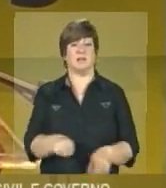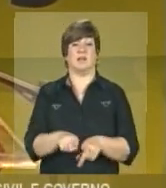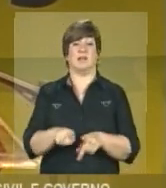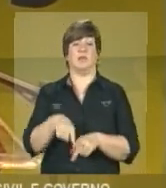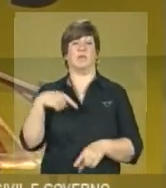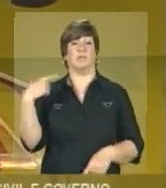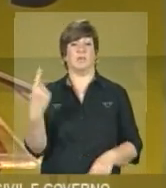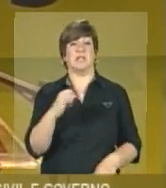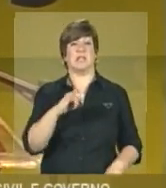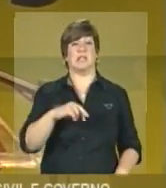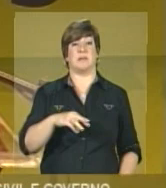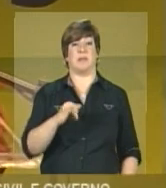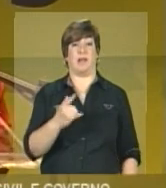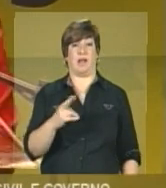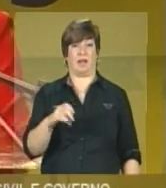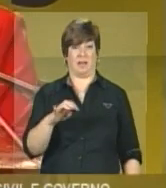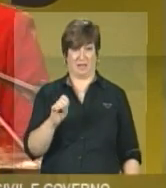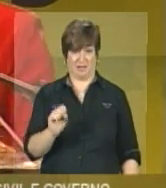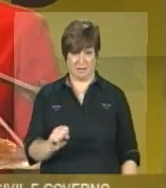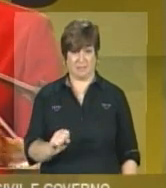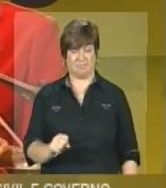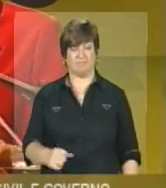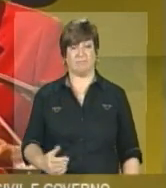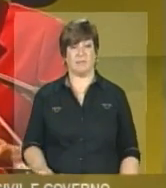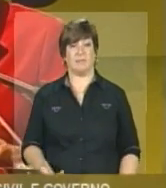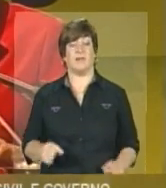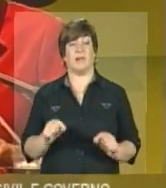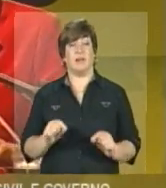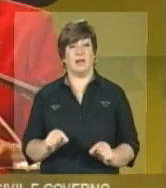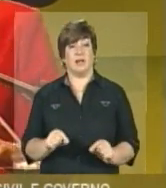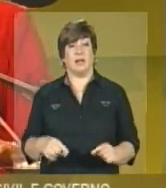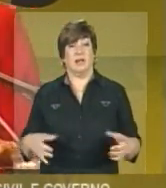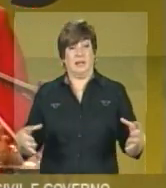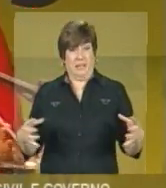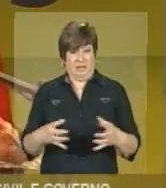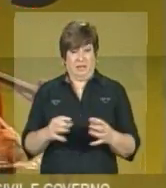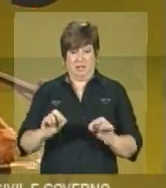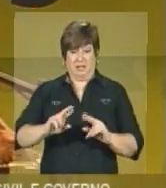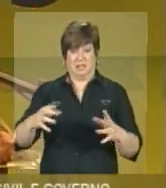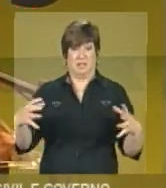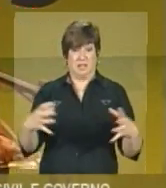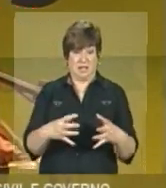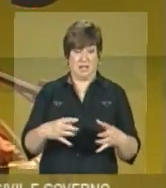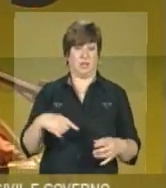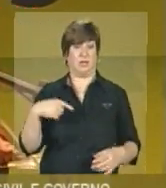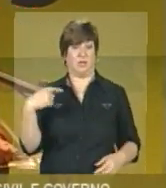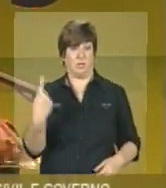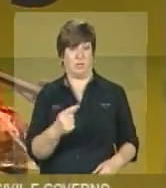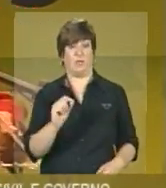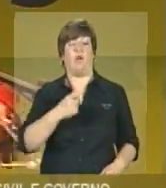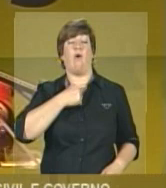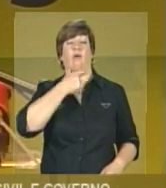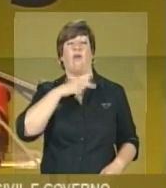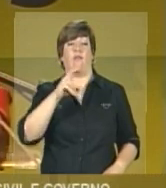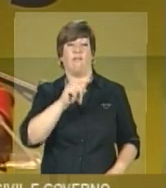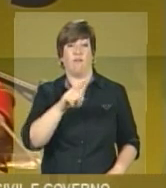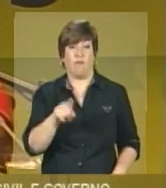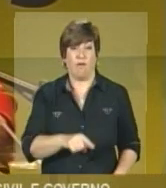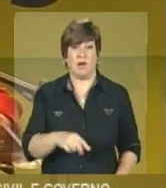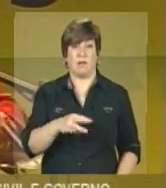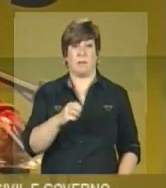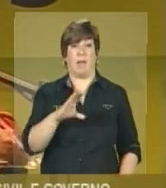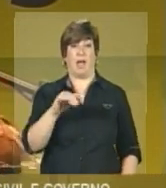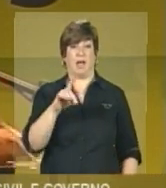os imigrantes. A dissonância entre a voz dos mercados e a voz